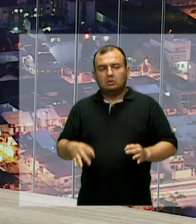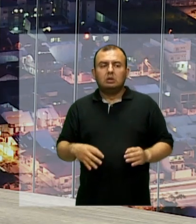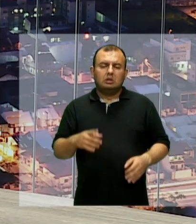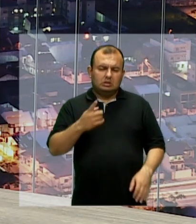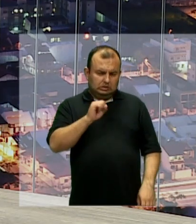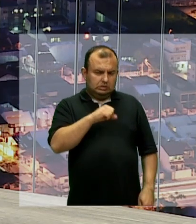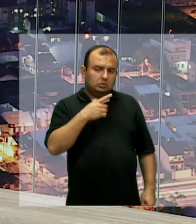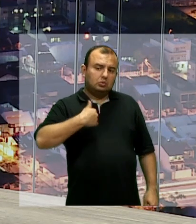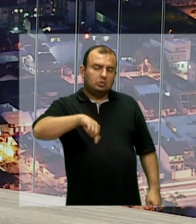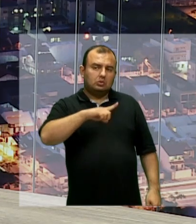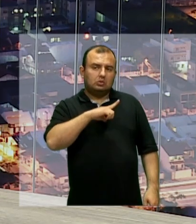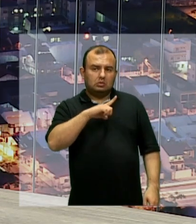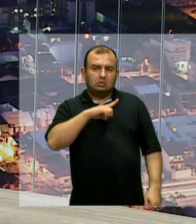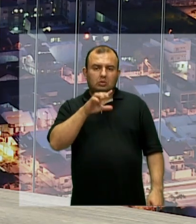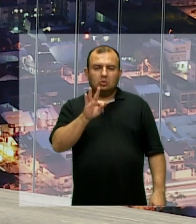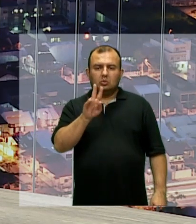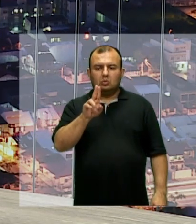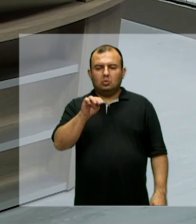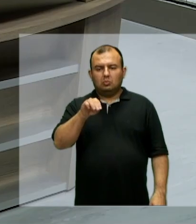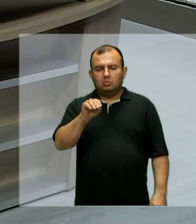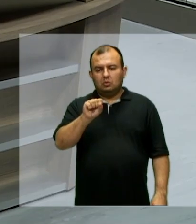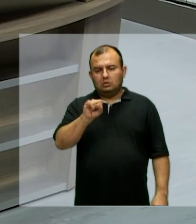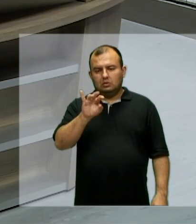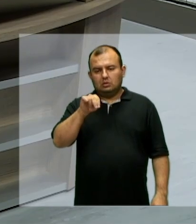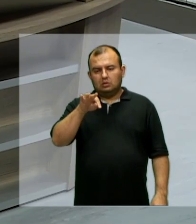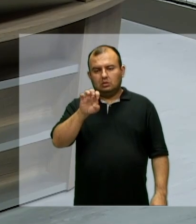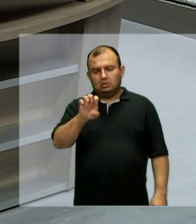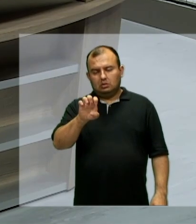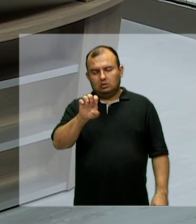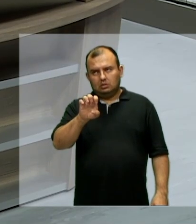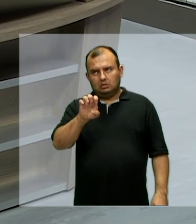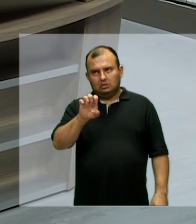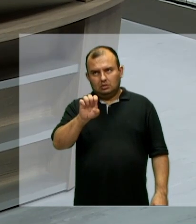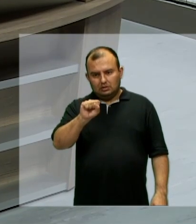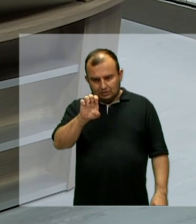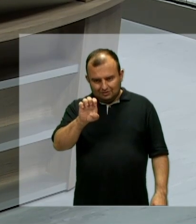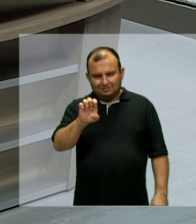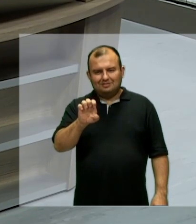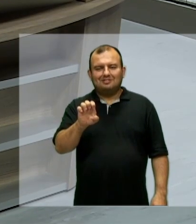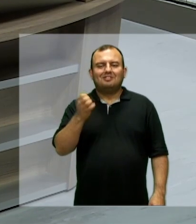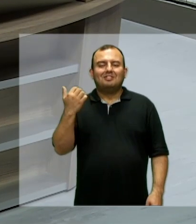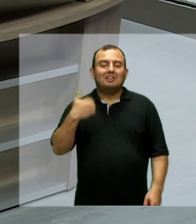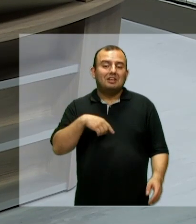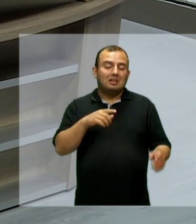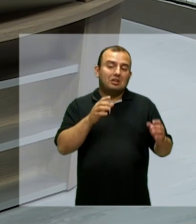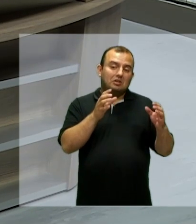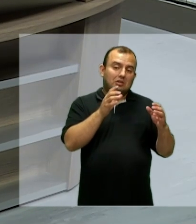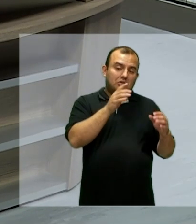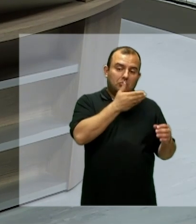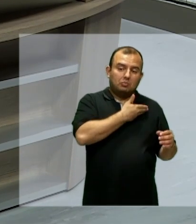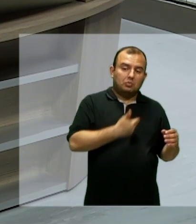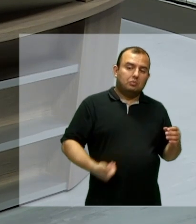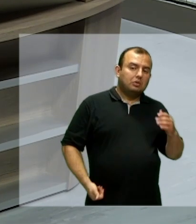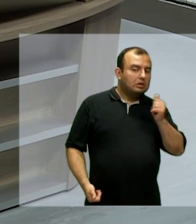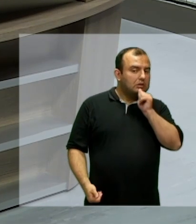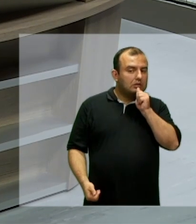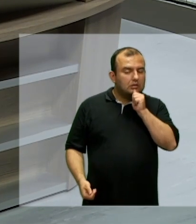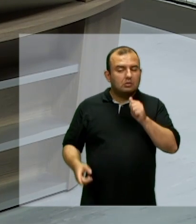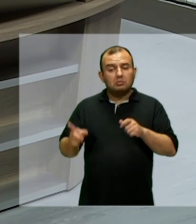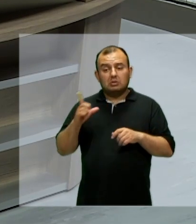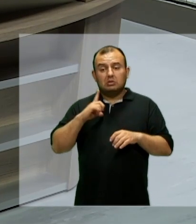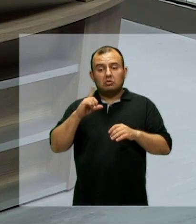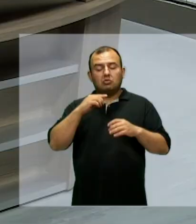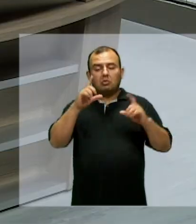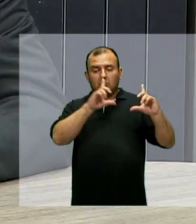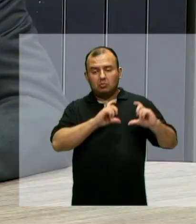temos hoje a tomossíntese em Itajaí, né? Ainda na rede pública não faz parte, mas nós temos mamografias digitais